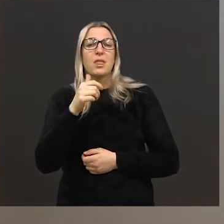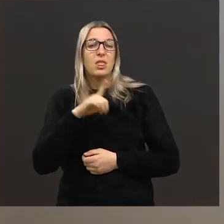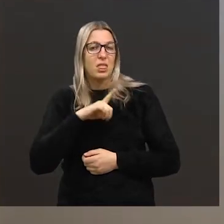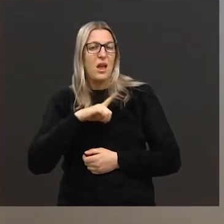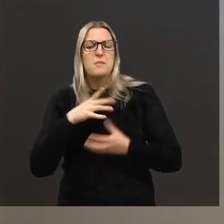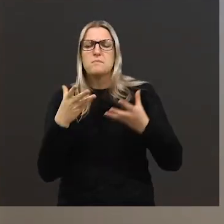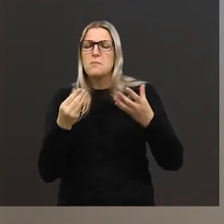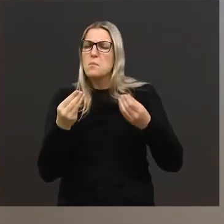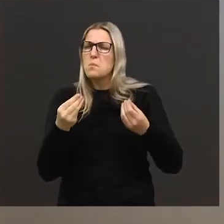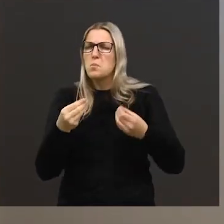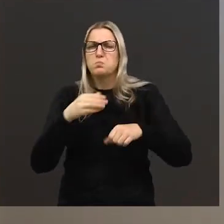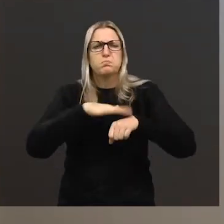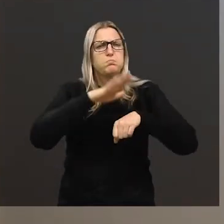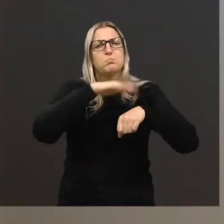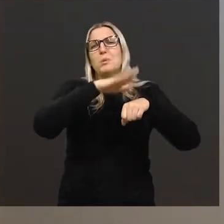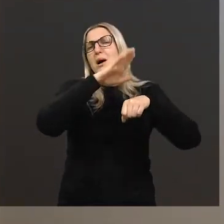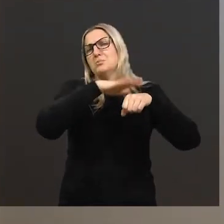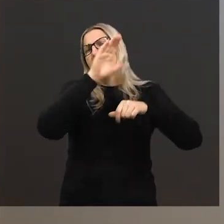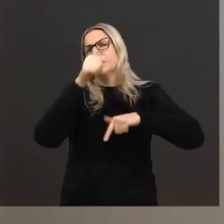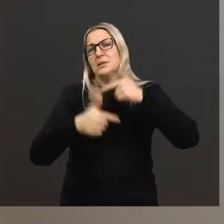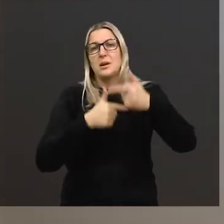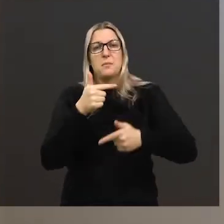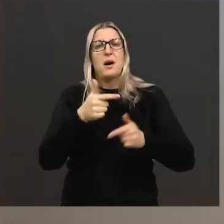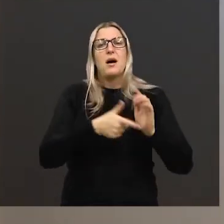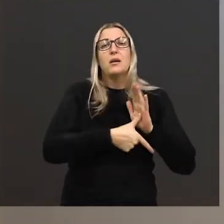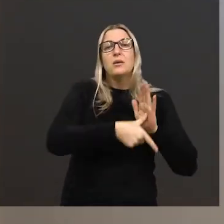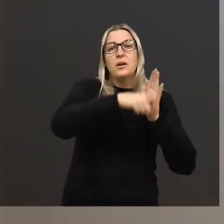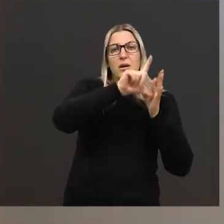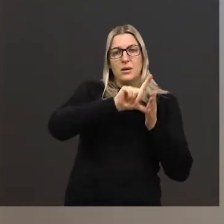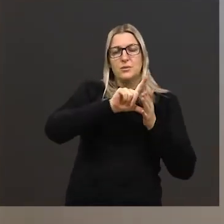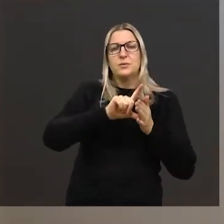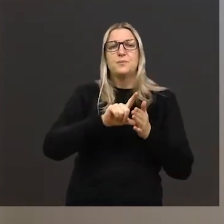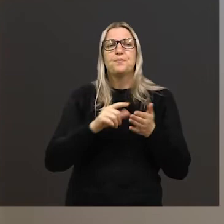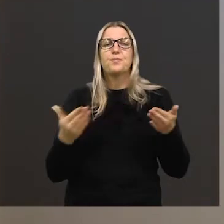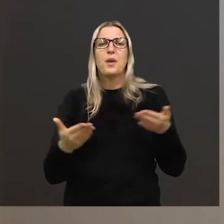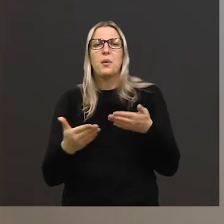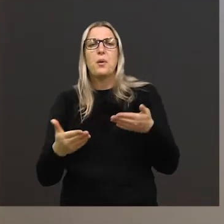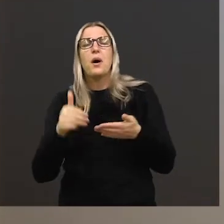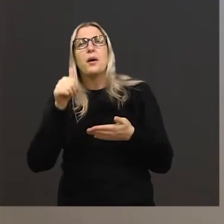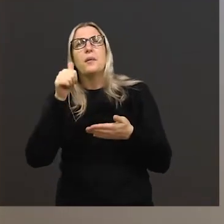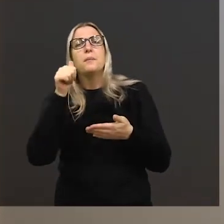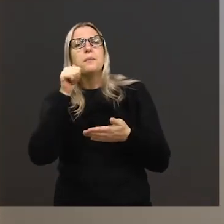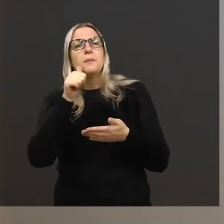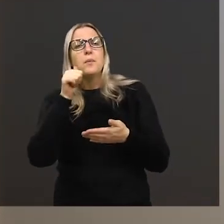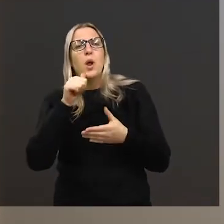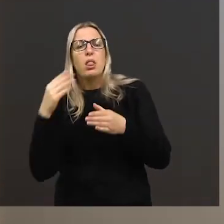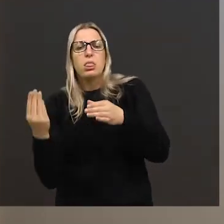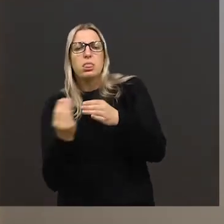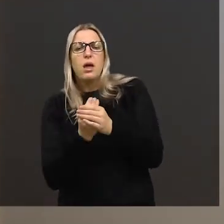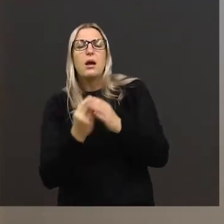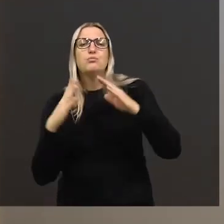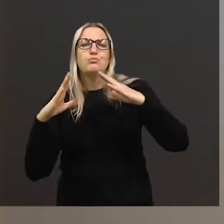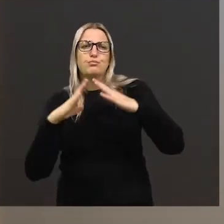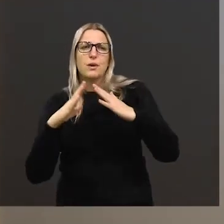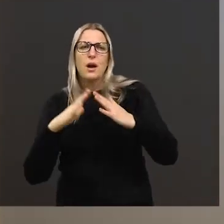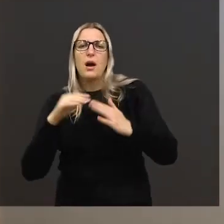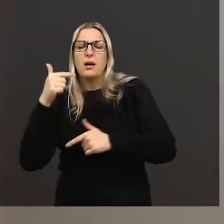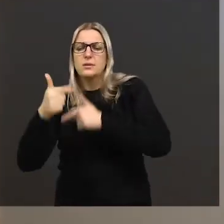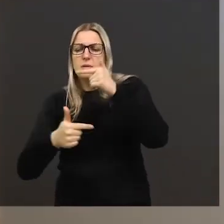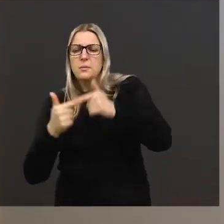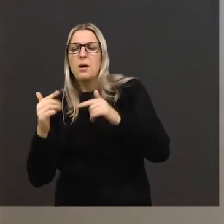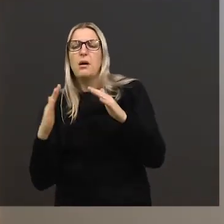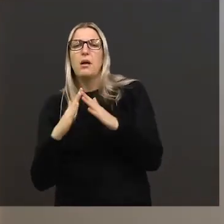acumulando muito mais tarefas do que antes, né? A gente sabe que o fato das mulheres que trabalhavam fora estarem mais em